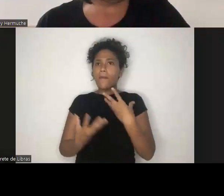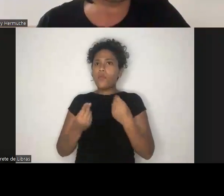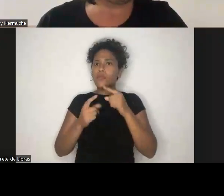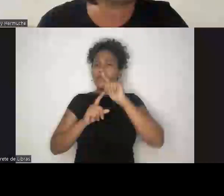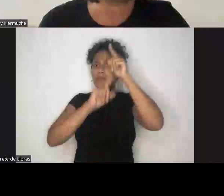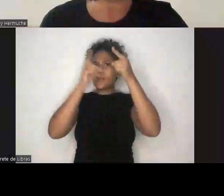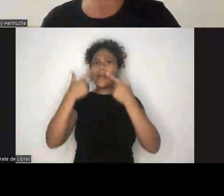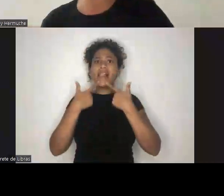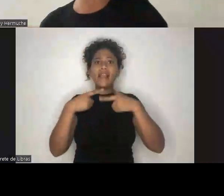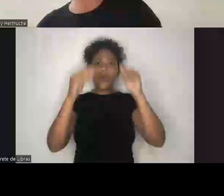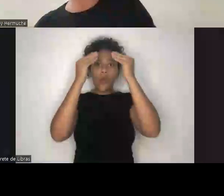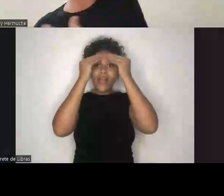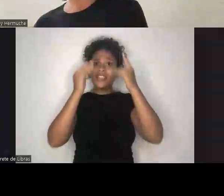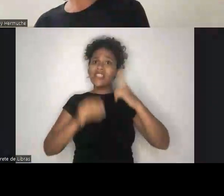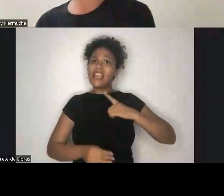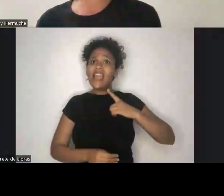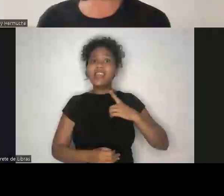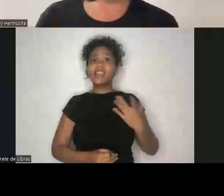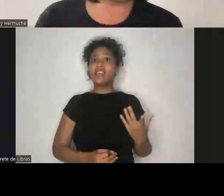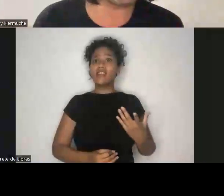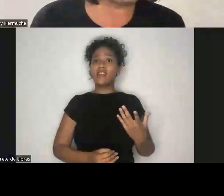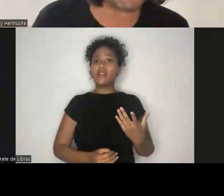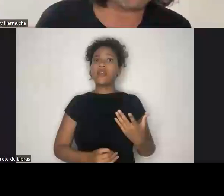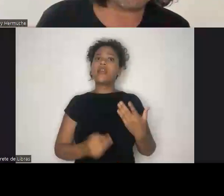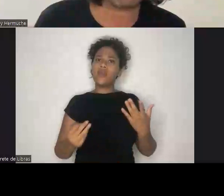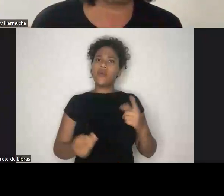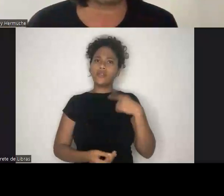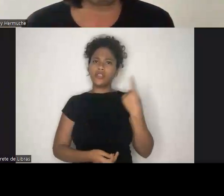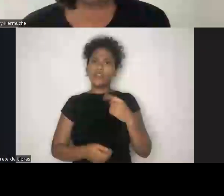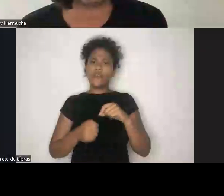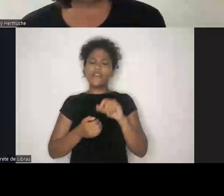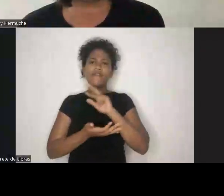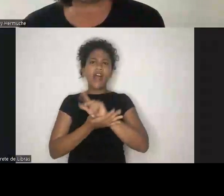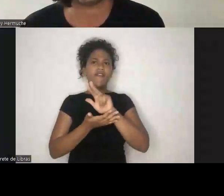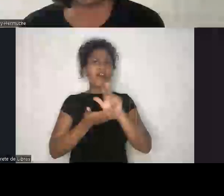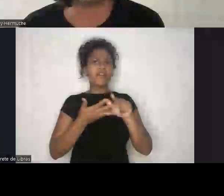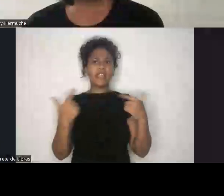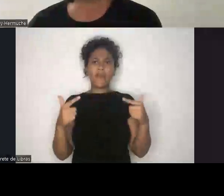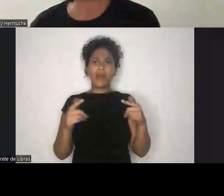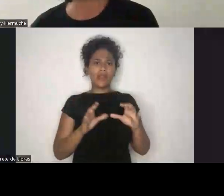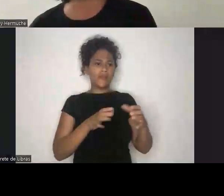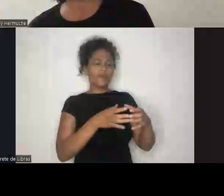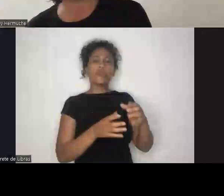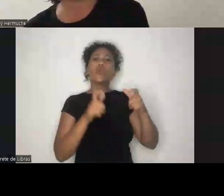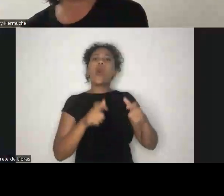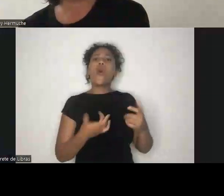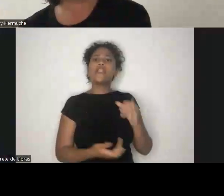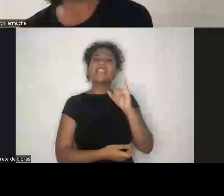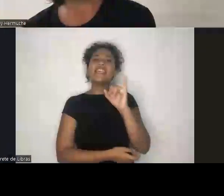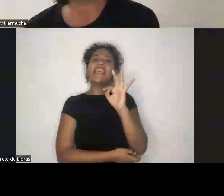linguagem envolvida né Inclusive a gente fez vários trabalhos na comunidade de Itaquera eu